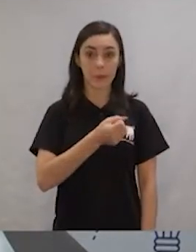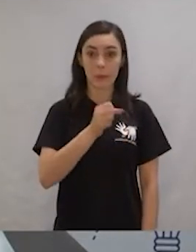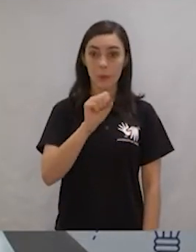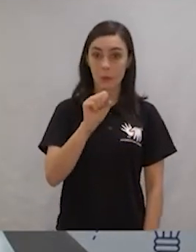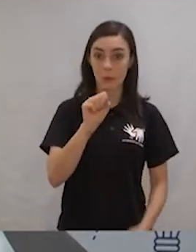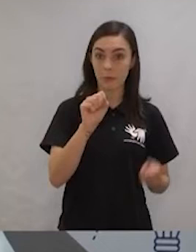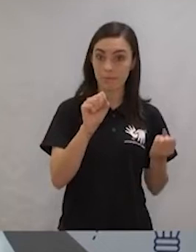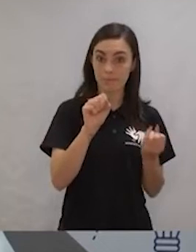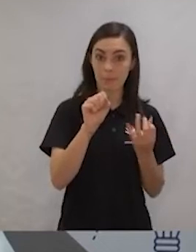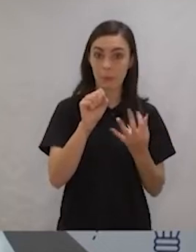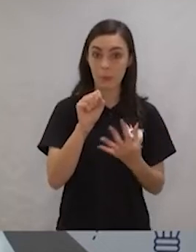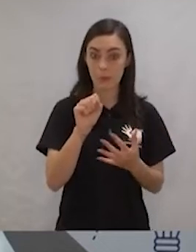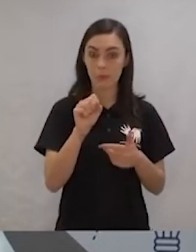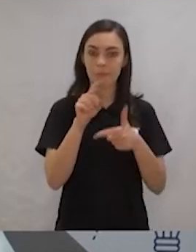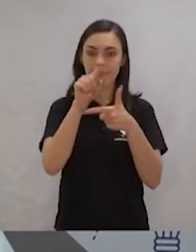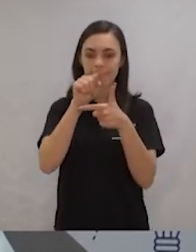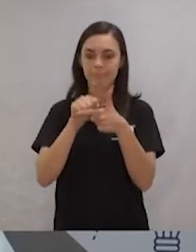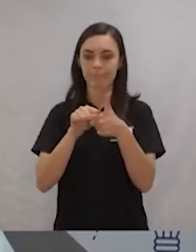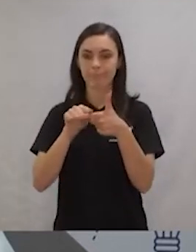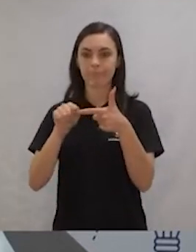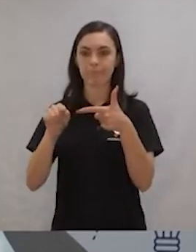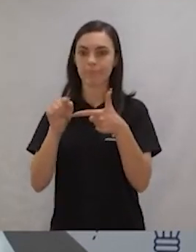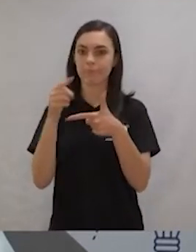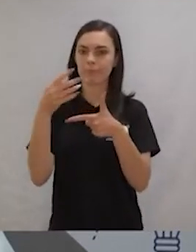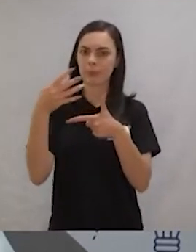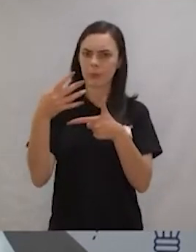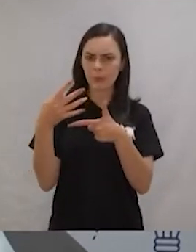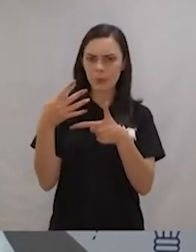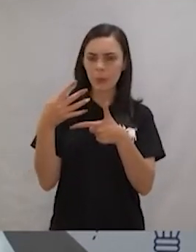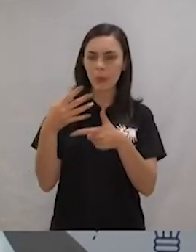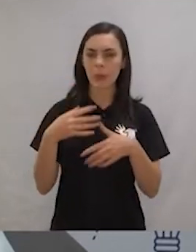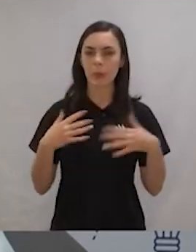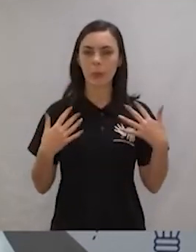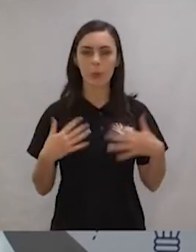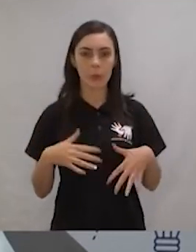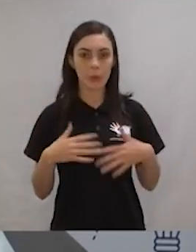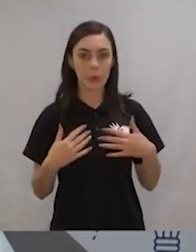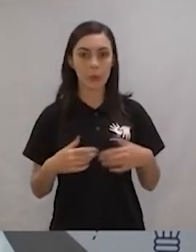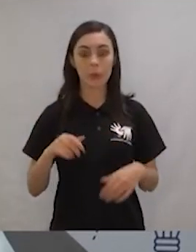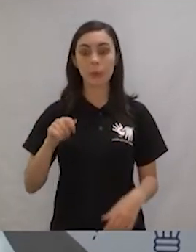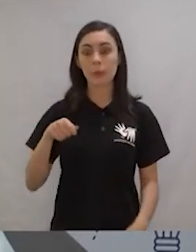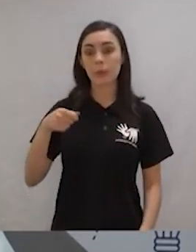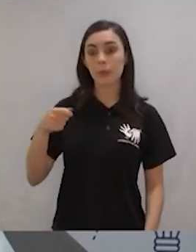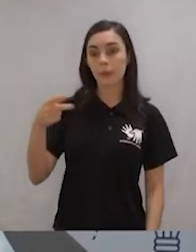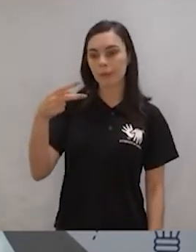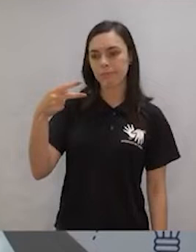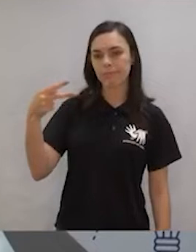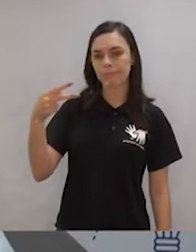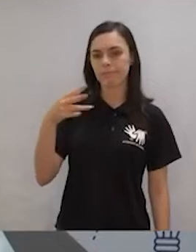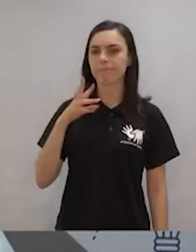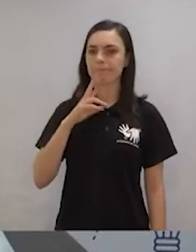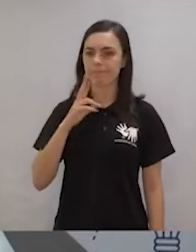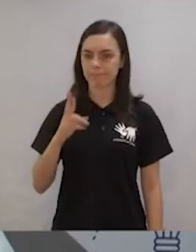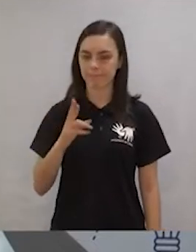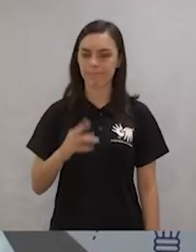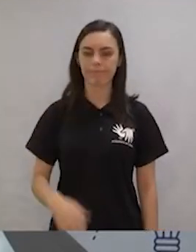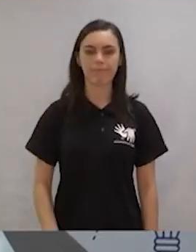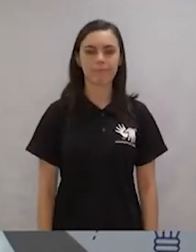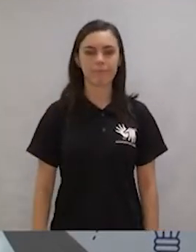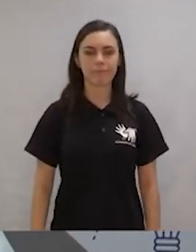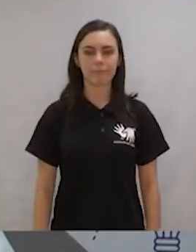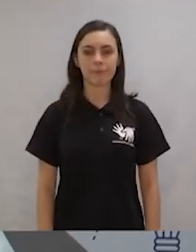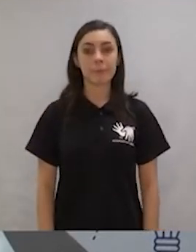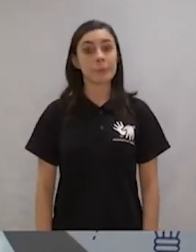8, quantidade 8, divididos por 4. E sinal de igual, da